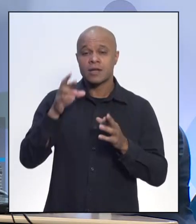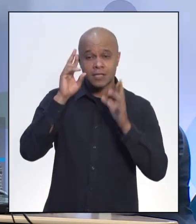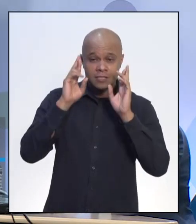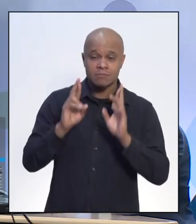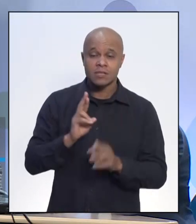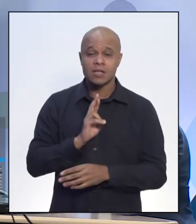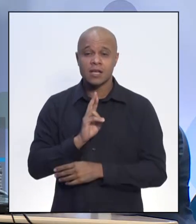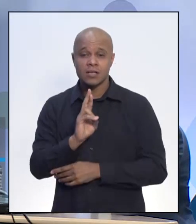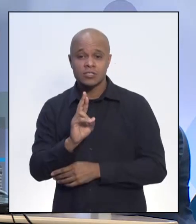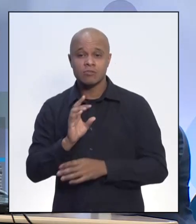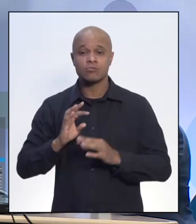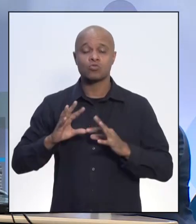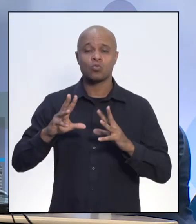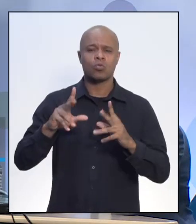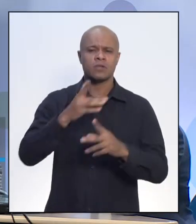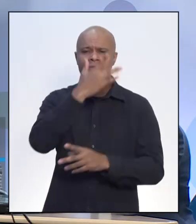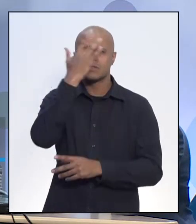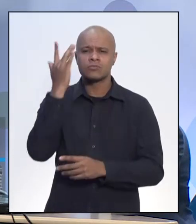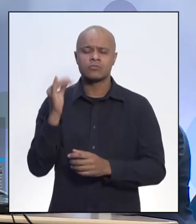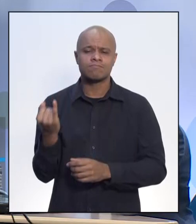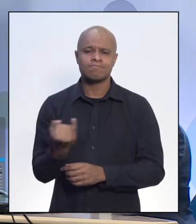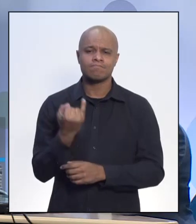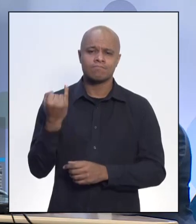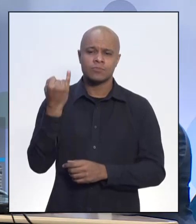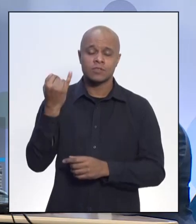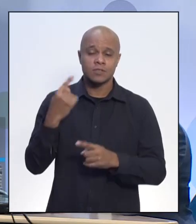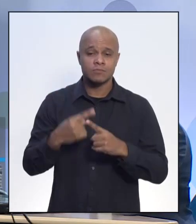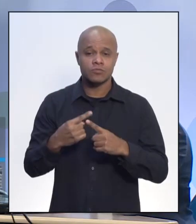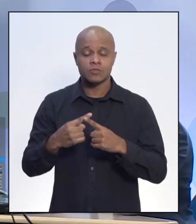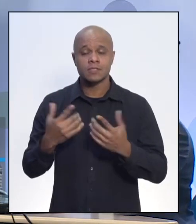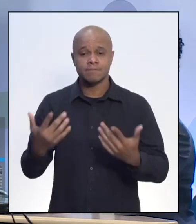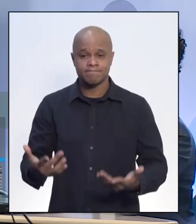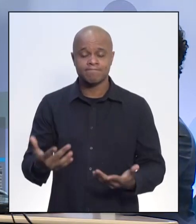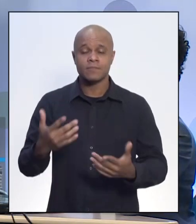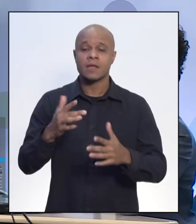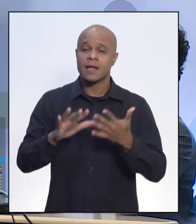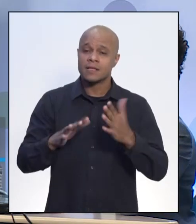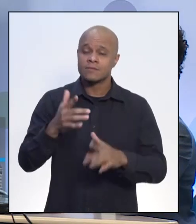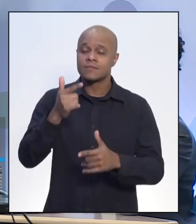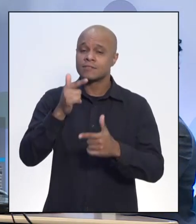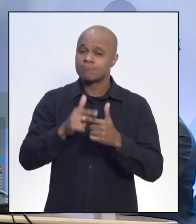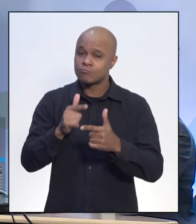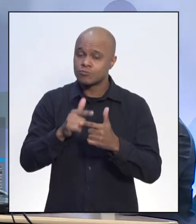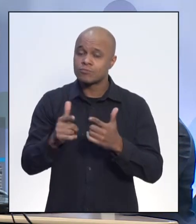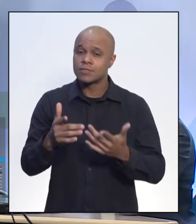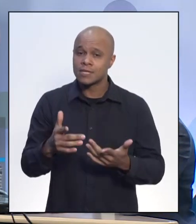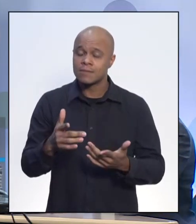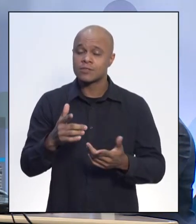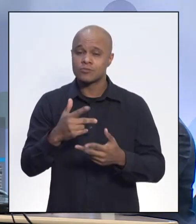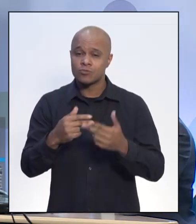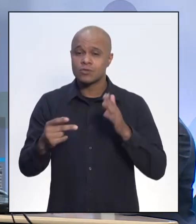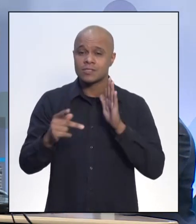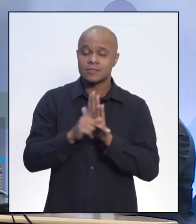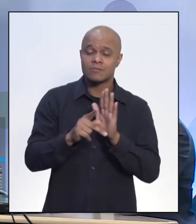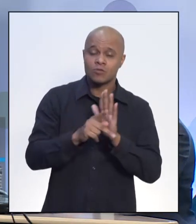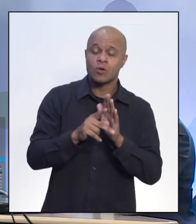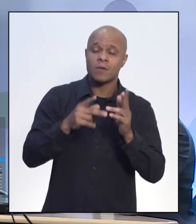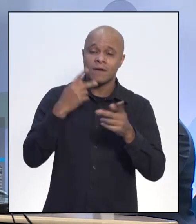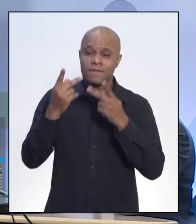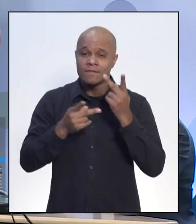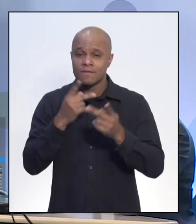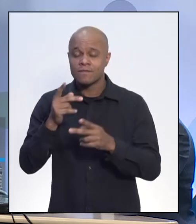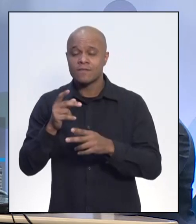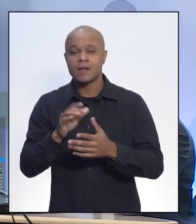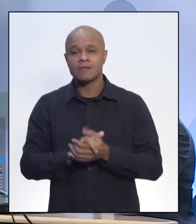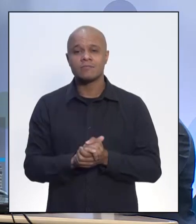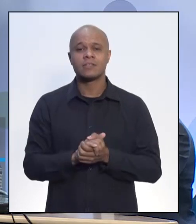religiões. Então, isso aí é de grande importância. Né? E tem o problema sério hídrico. Né? Até se, alguns livros até se comentou. Né? A professora